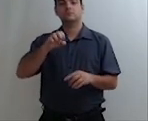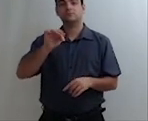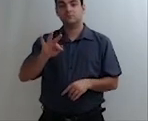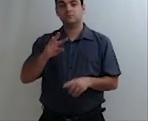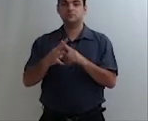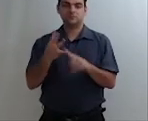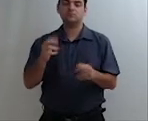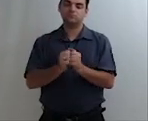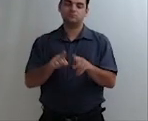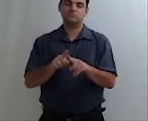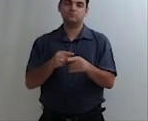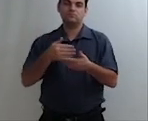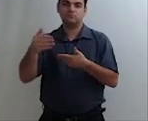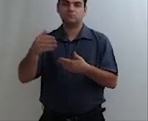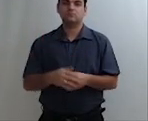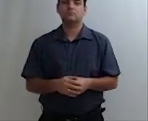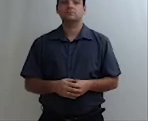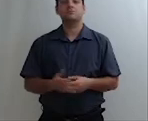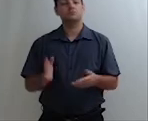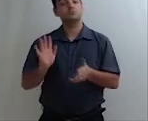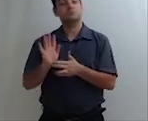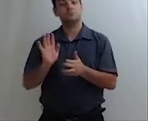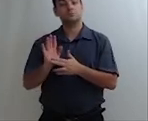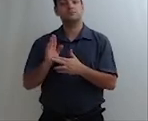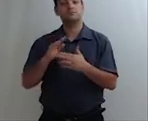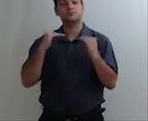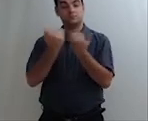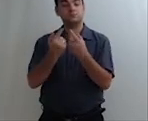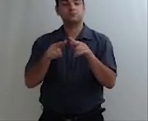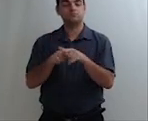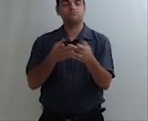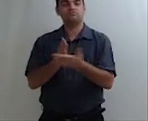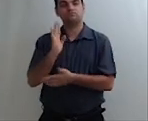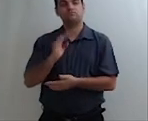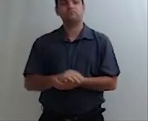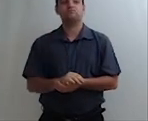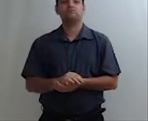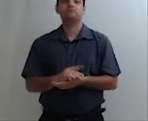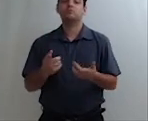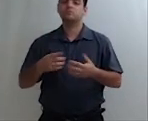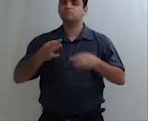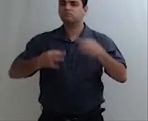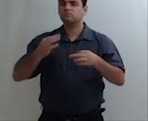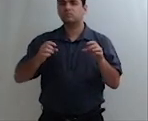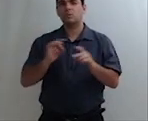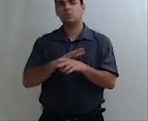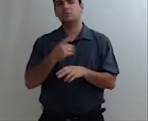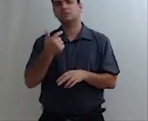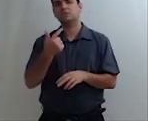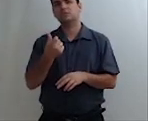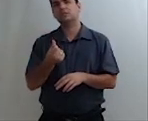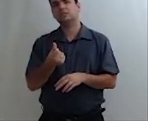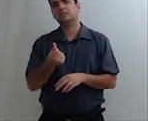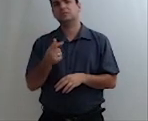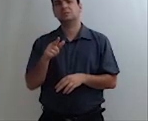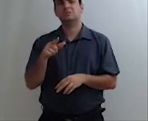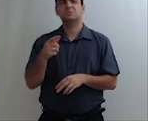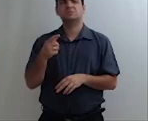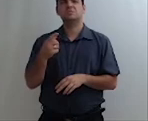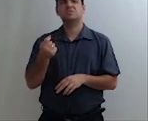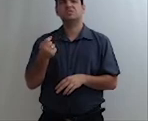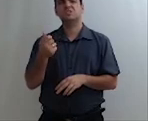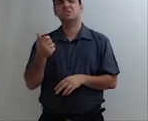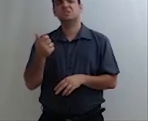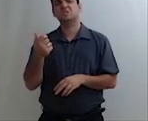sessão Líder não pul guinada foi aprovada a ata da sessão anterior encerrou-se a sessão às 16:24 tendo sido julgados